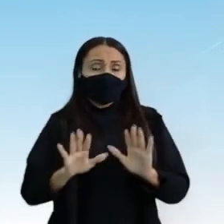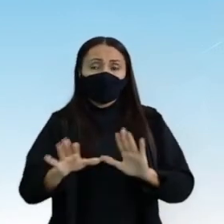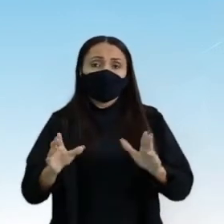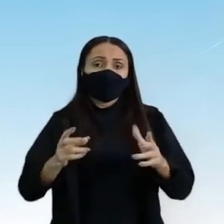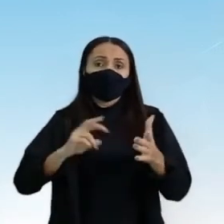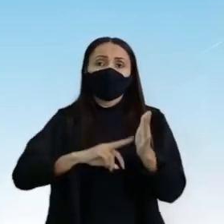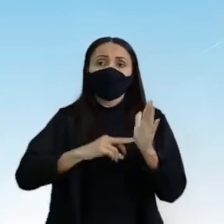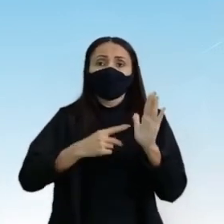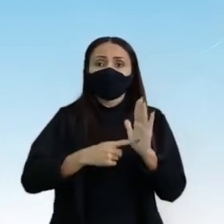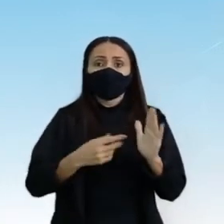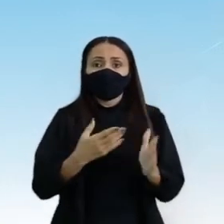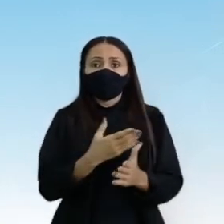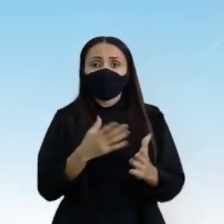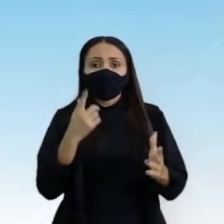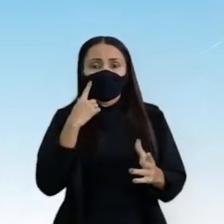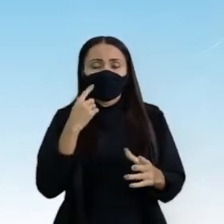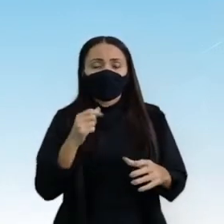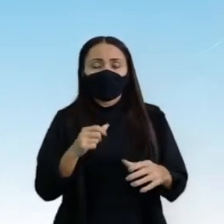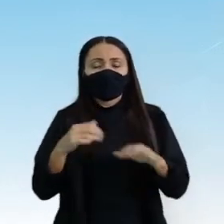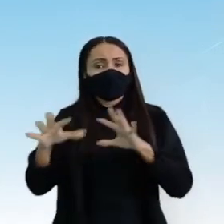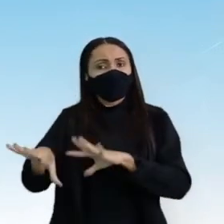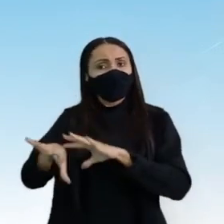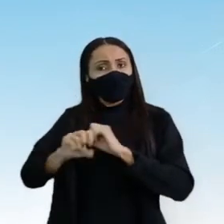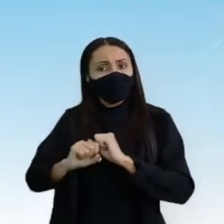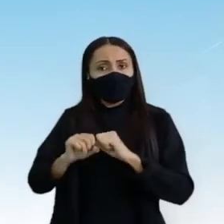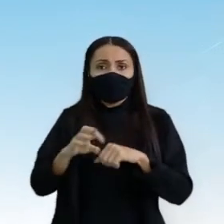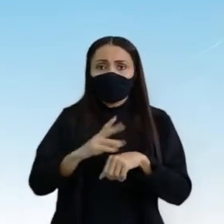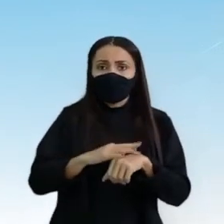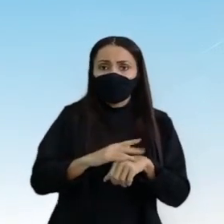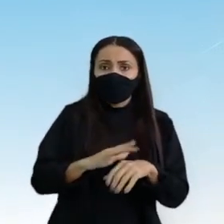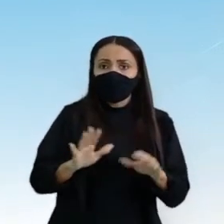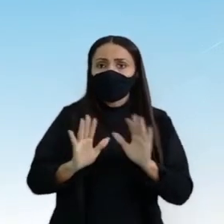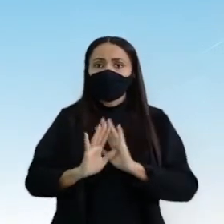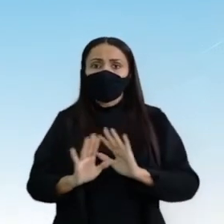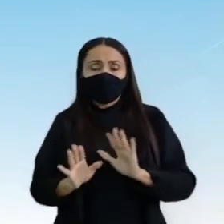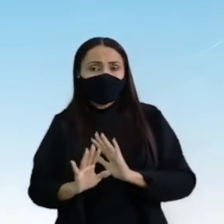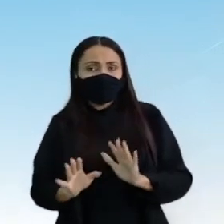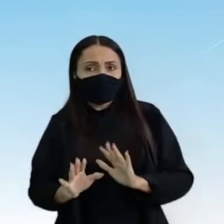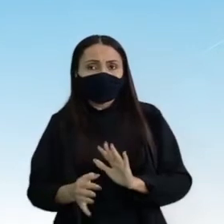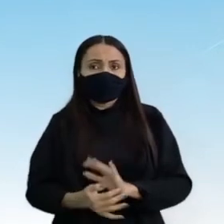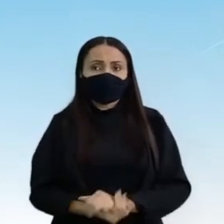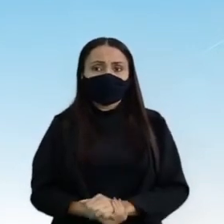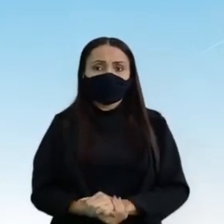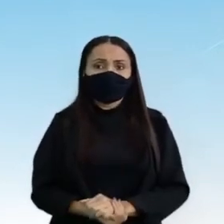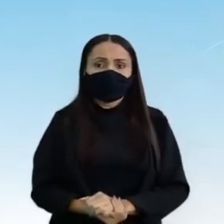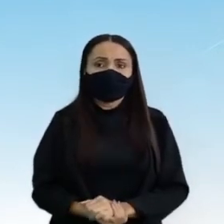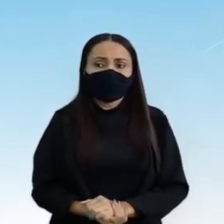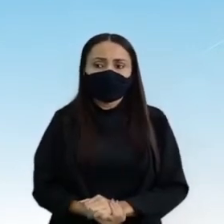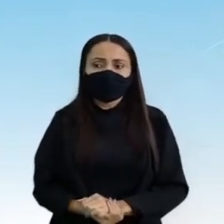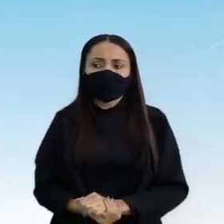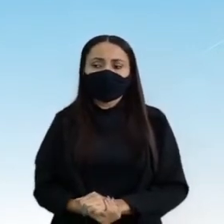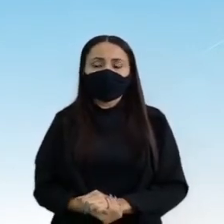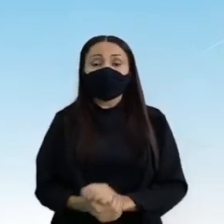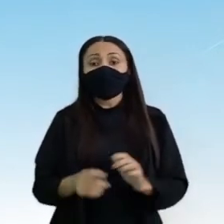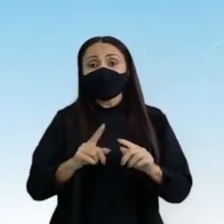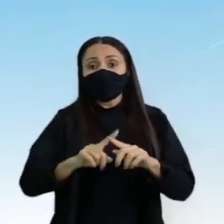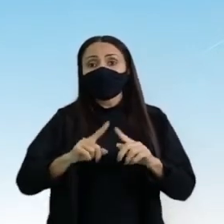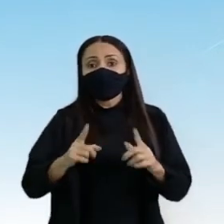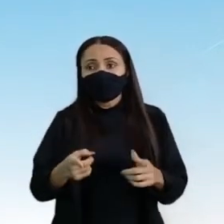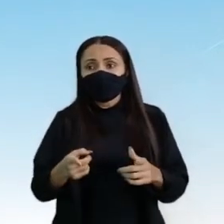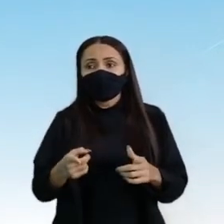essas pessoas não vão ser contaminadas por qualquer vírus que exista hoje na sociedade,